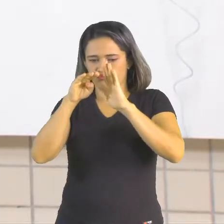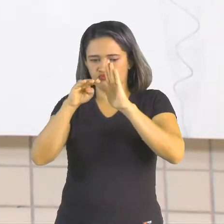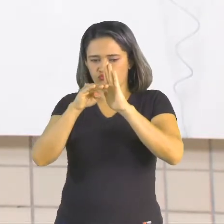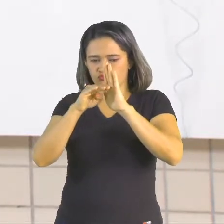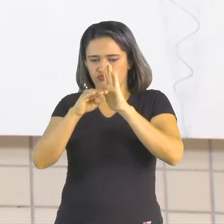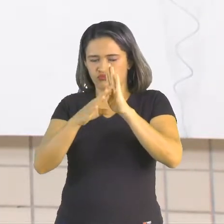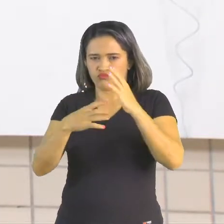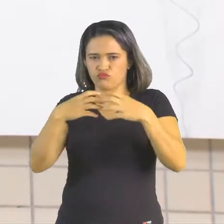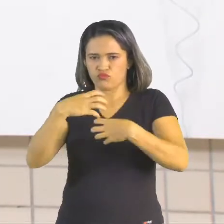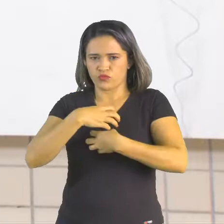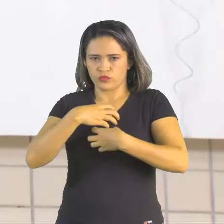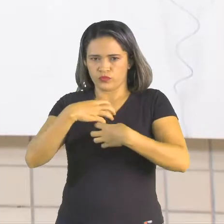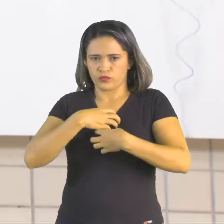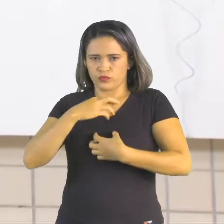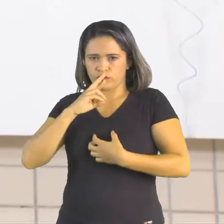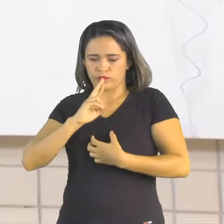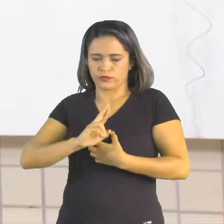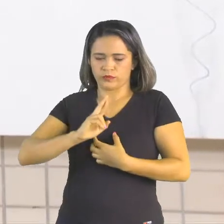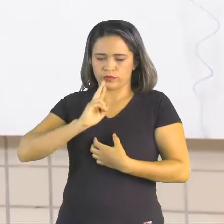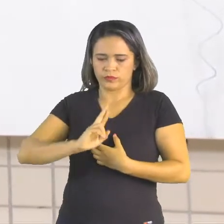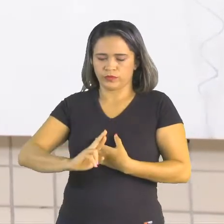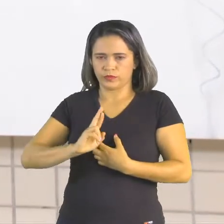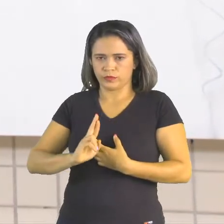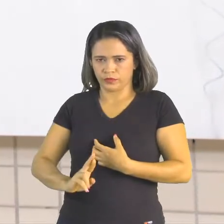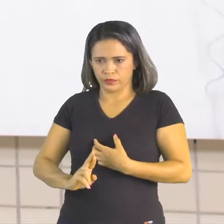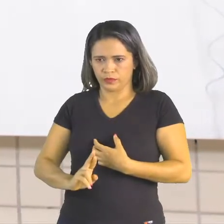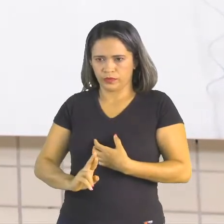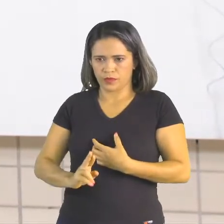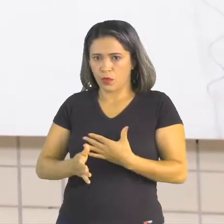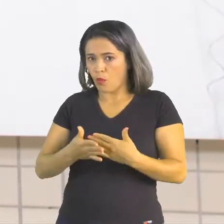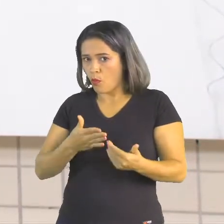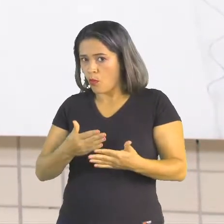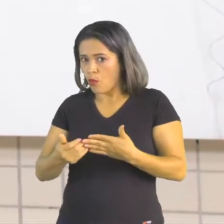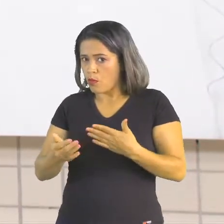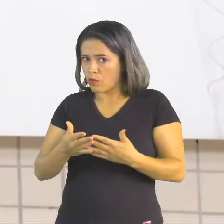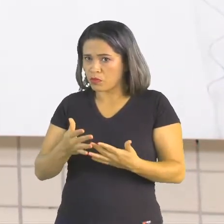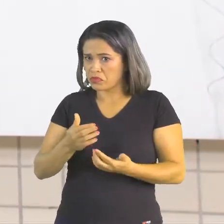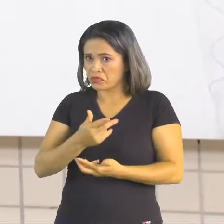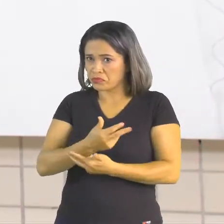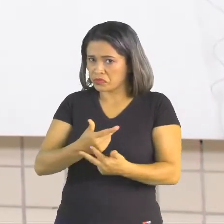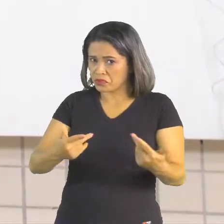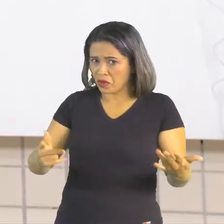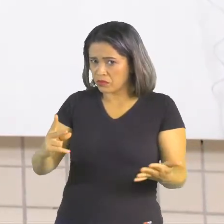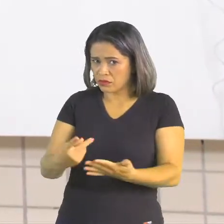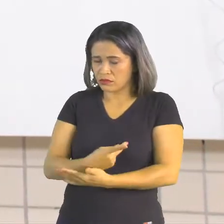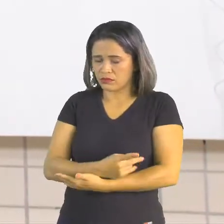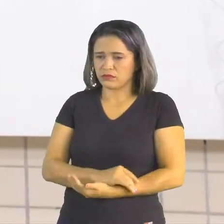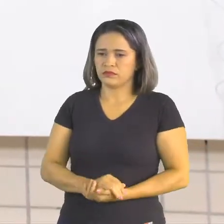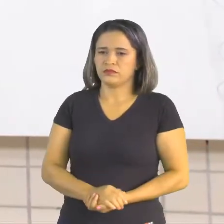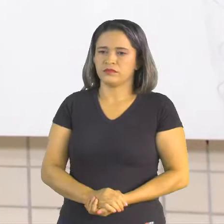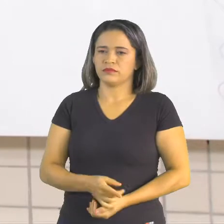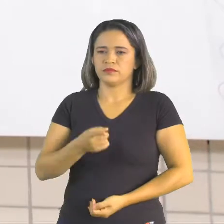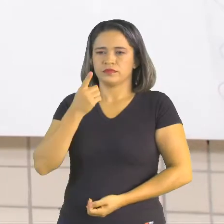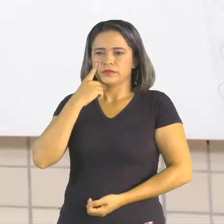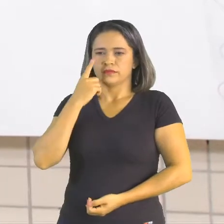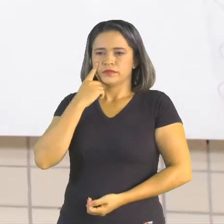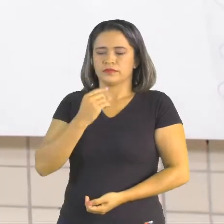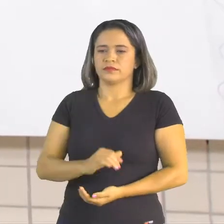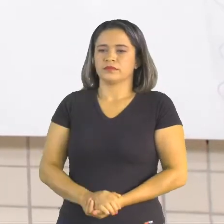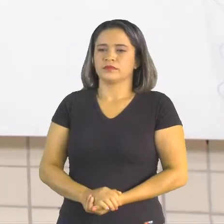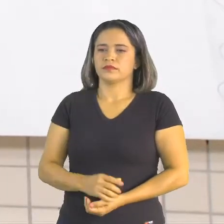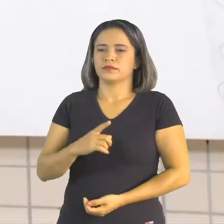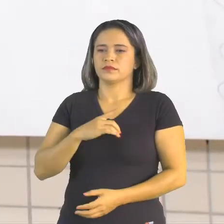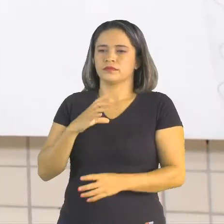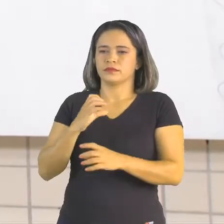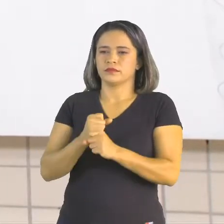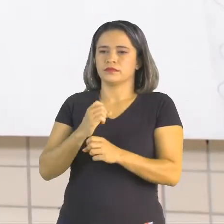de resolver todas essas operações para qualquer situação. Vamos lá então. Aqui nós temos a soma